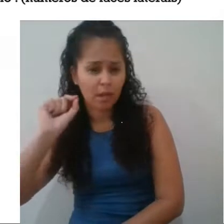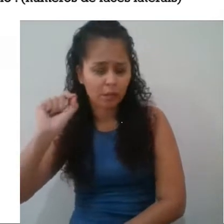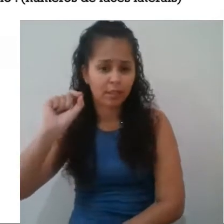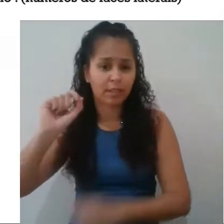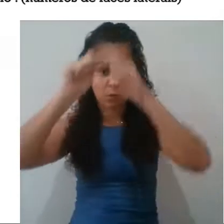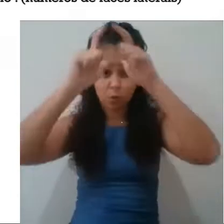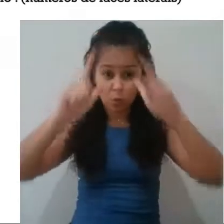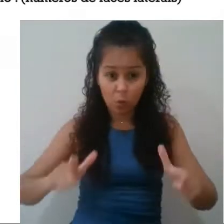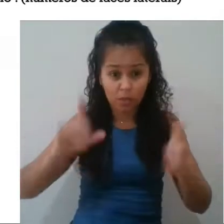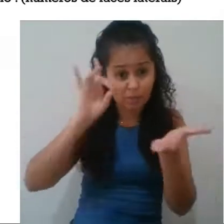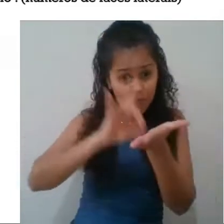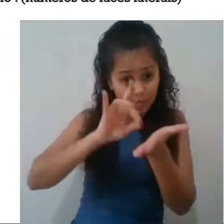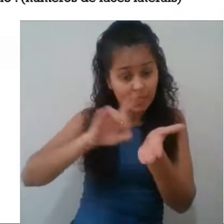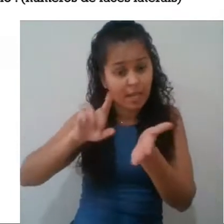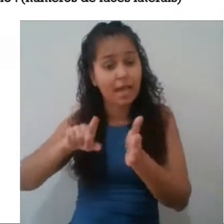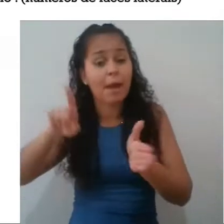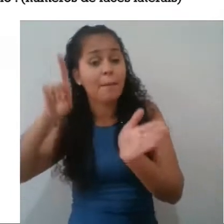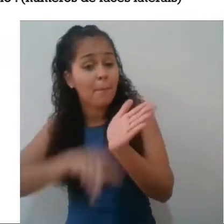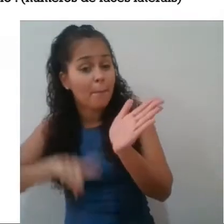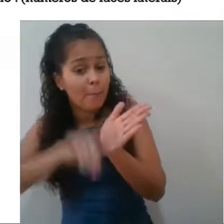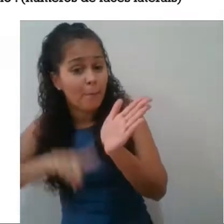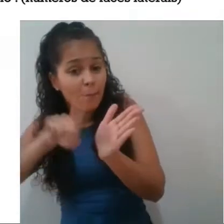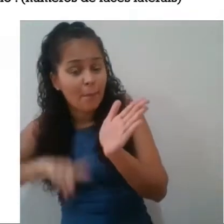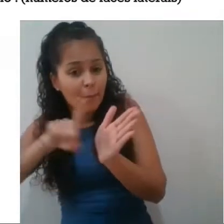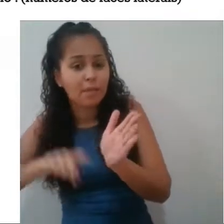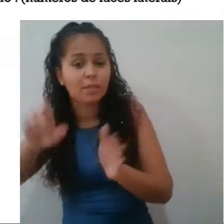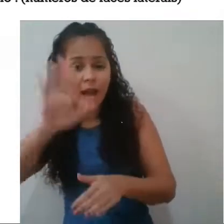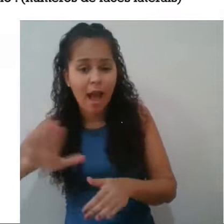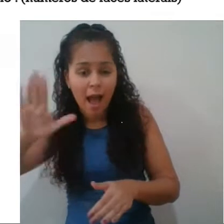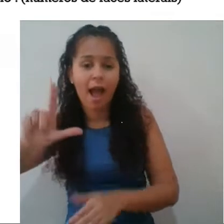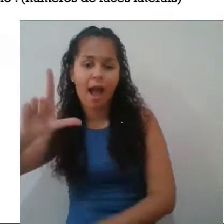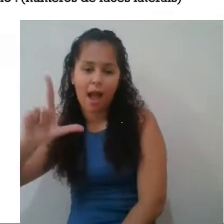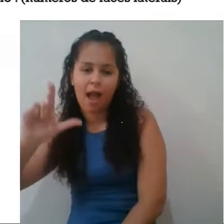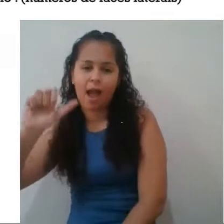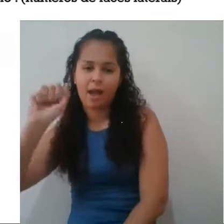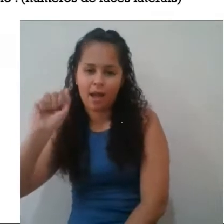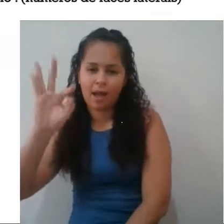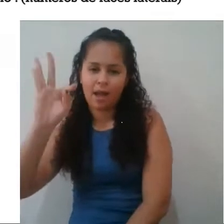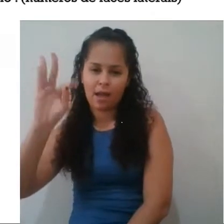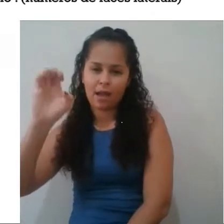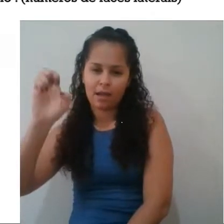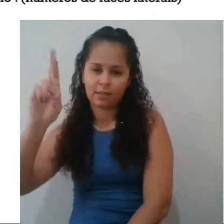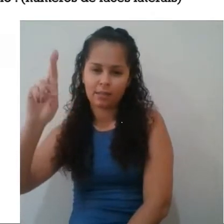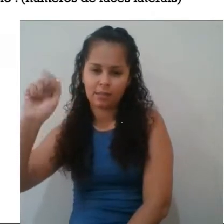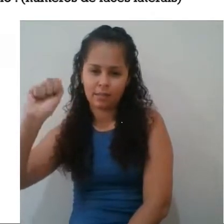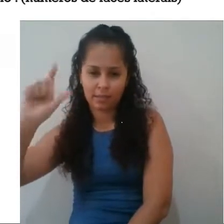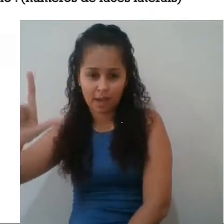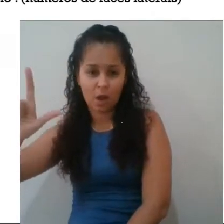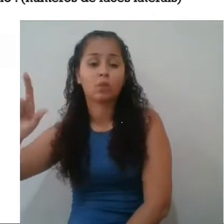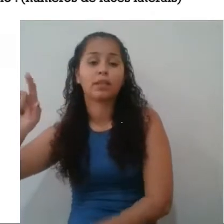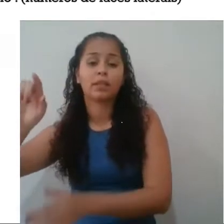cone original menos a área lateral do cone menor, que foi obtida a partir do corte. E a área